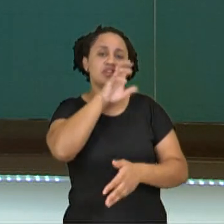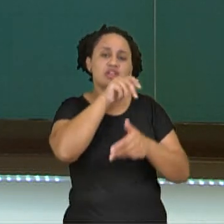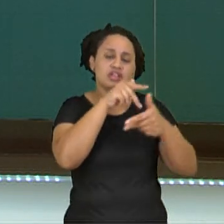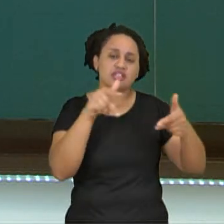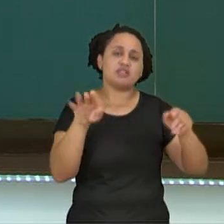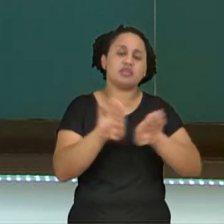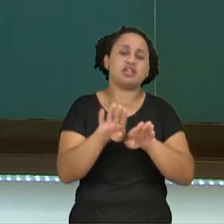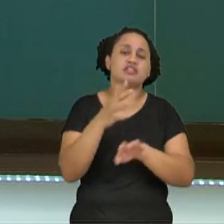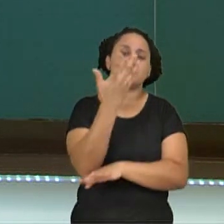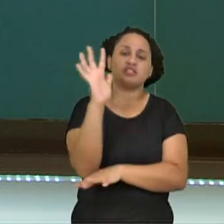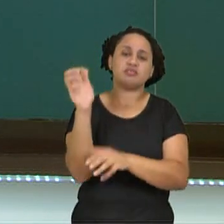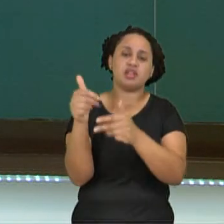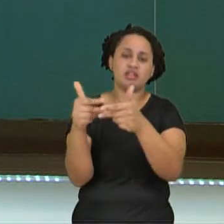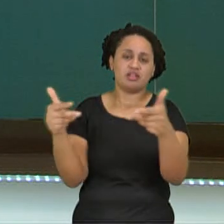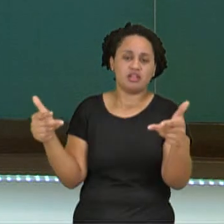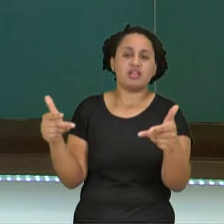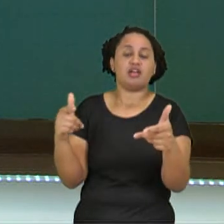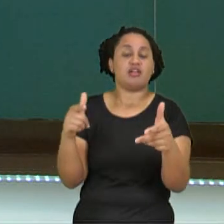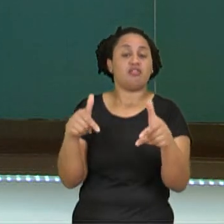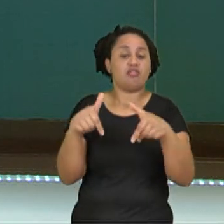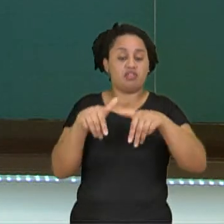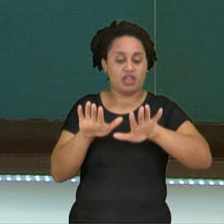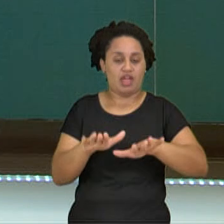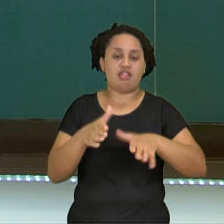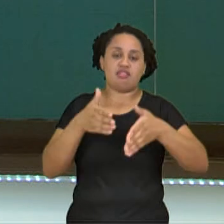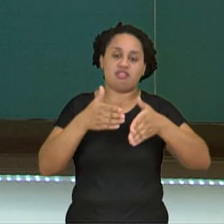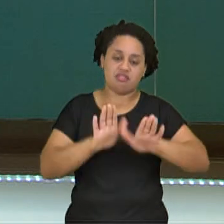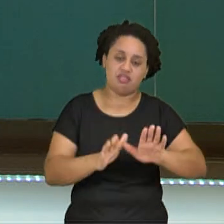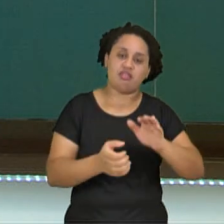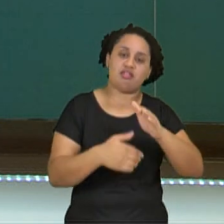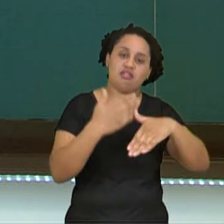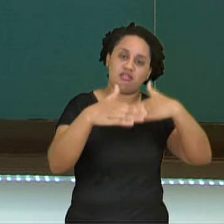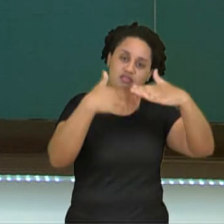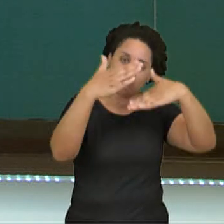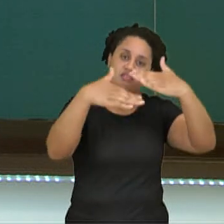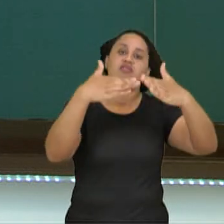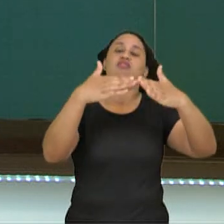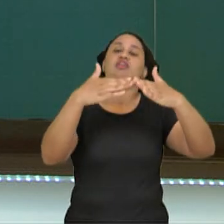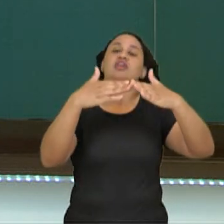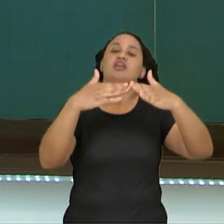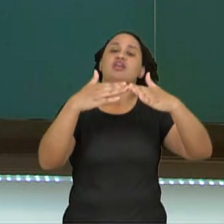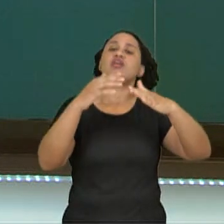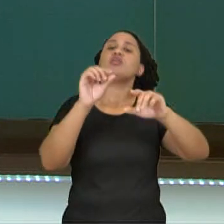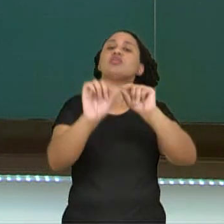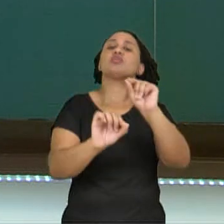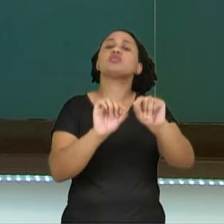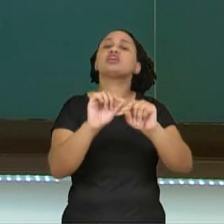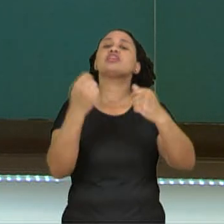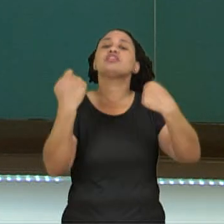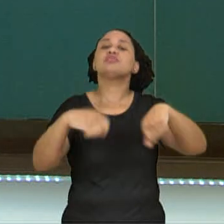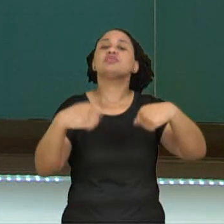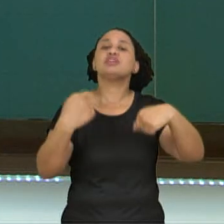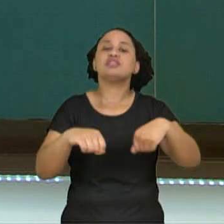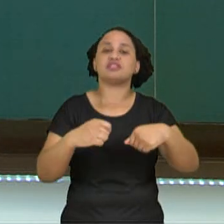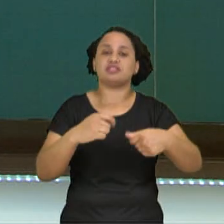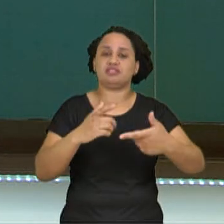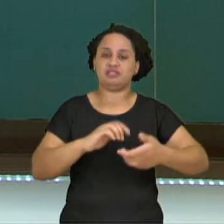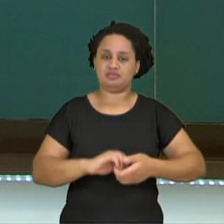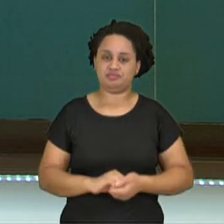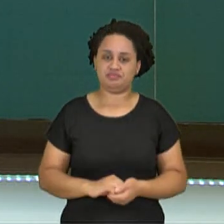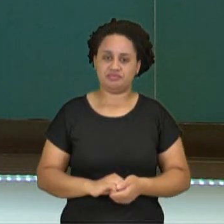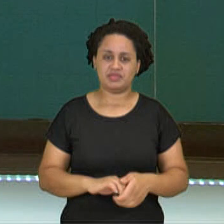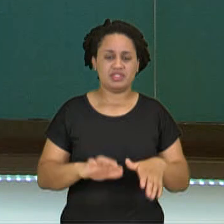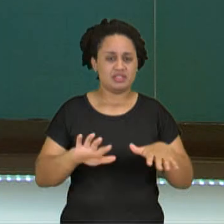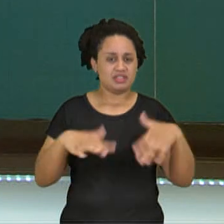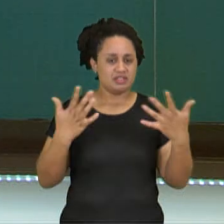se estabelecerem, nascerem, crescerem, se desenvolverem, que condições são necessárias? Será que